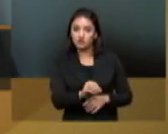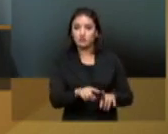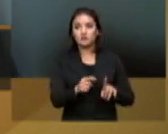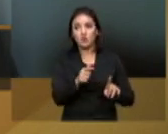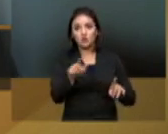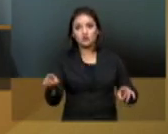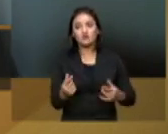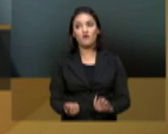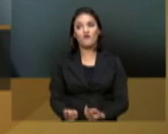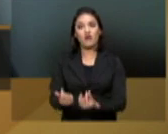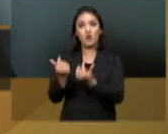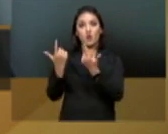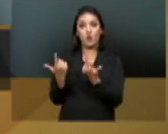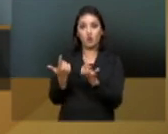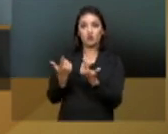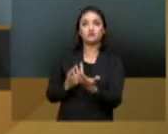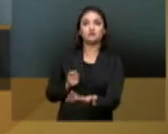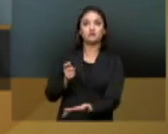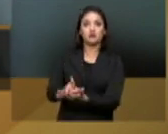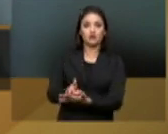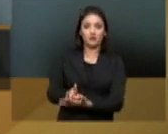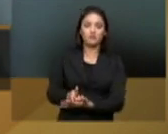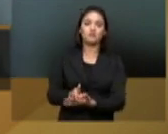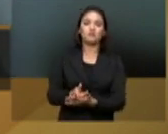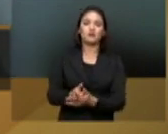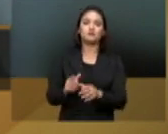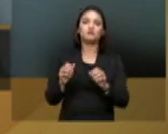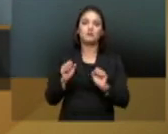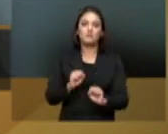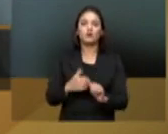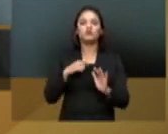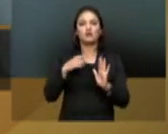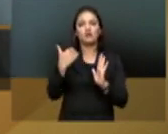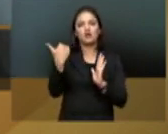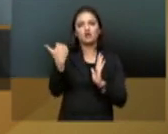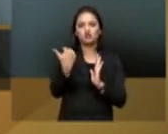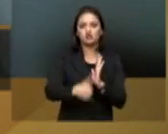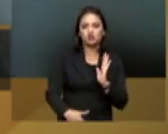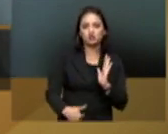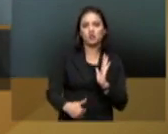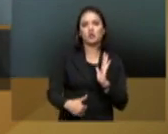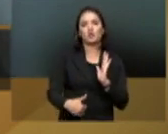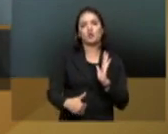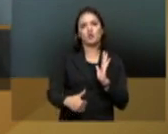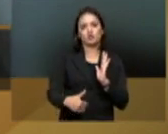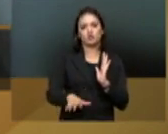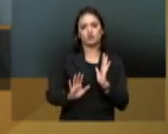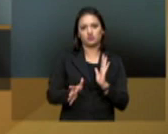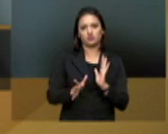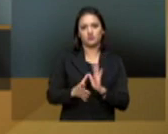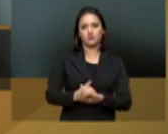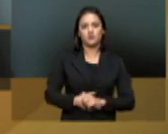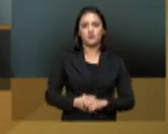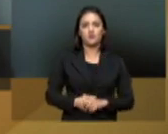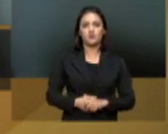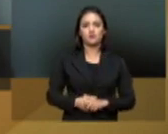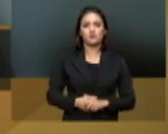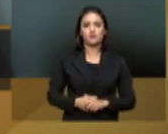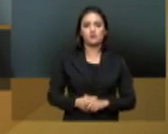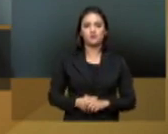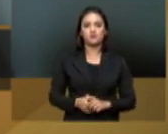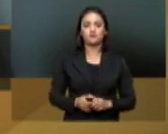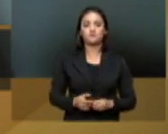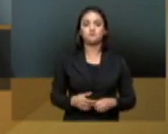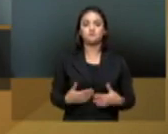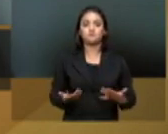dessas contribuições, do qual podem ser descontados créditos apurados. Destaco ao